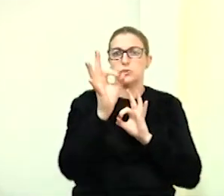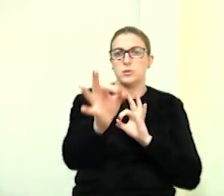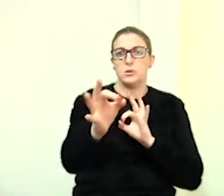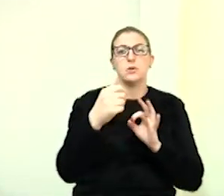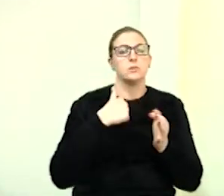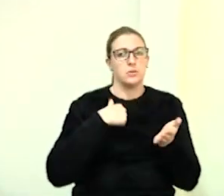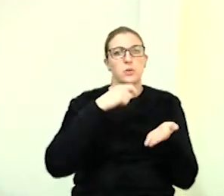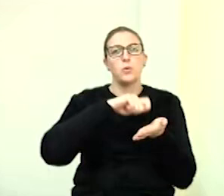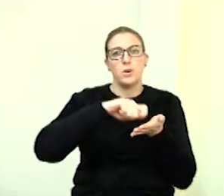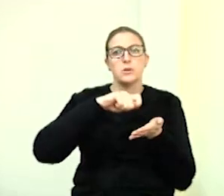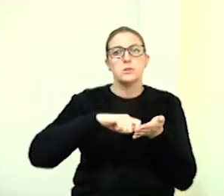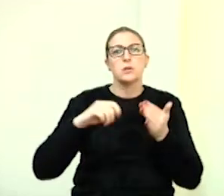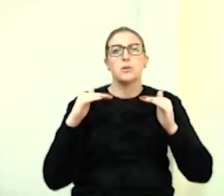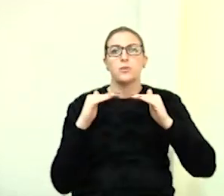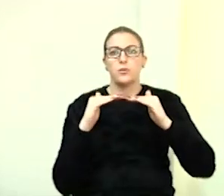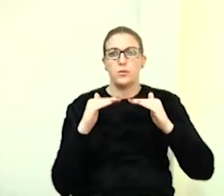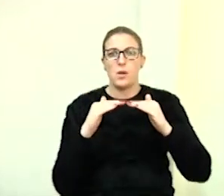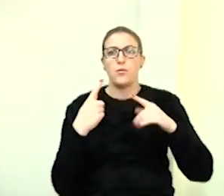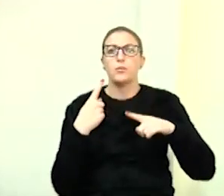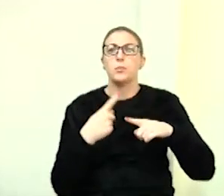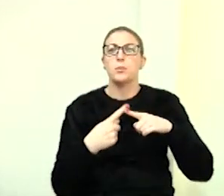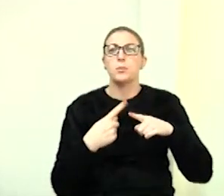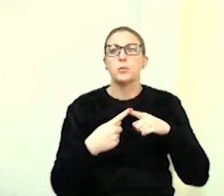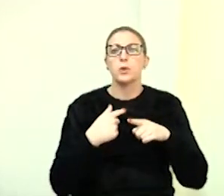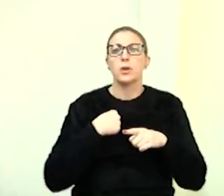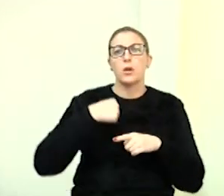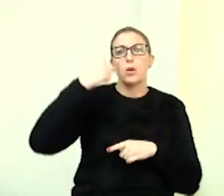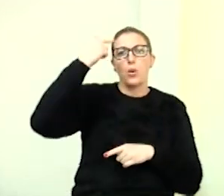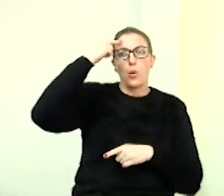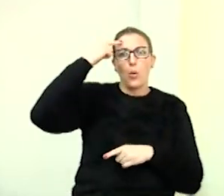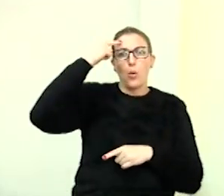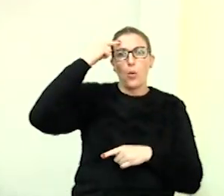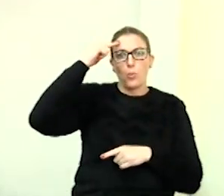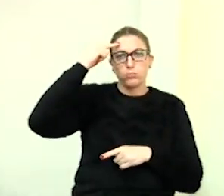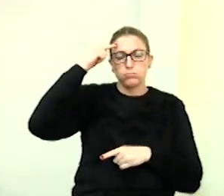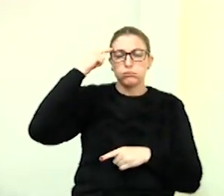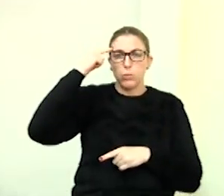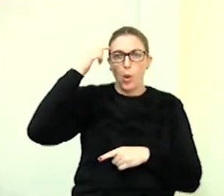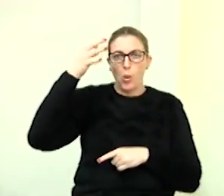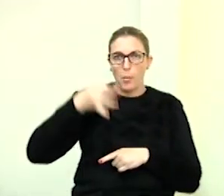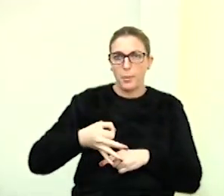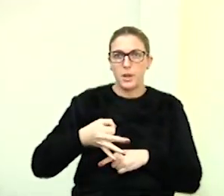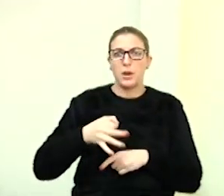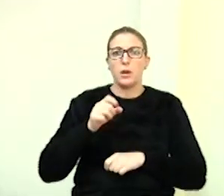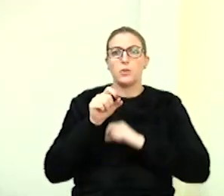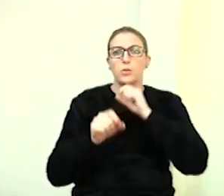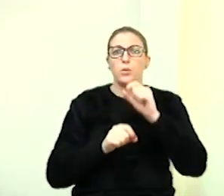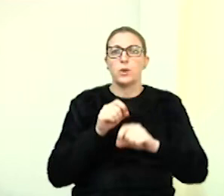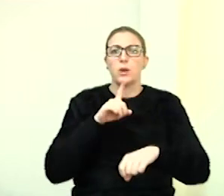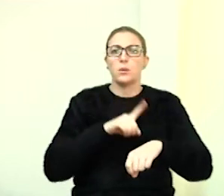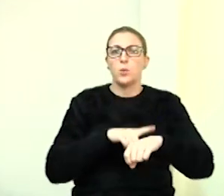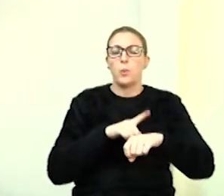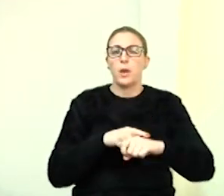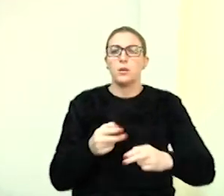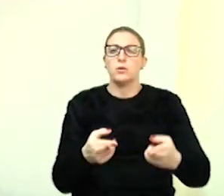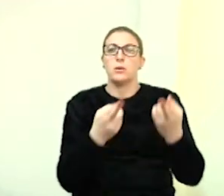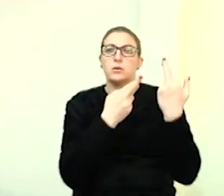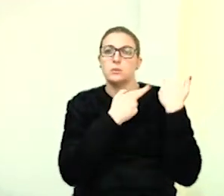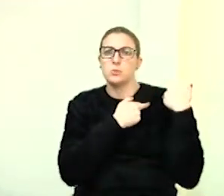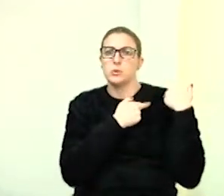favorável. Por compreender que, neste momento, a grande responsabilidade de todos